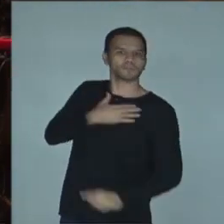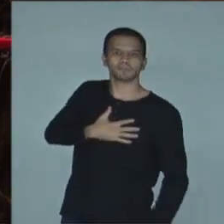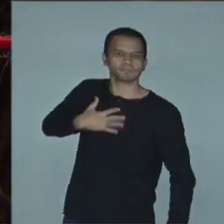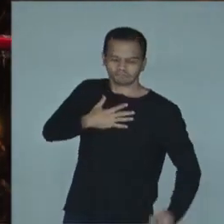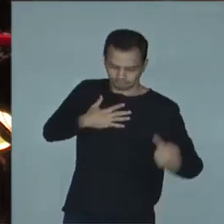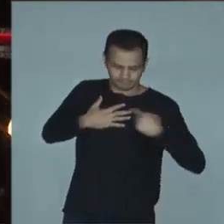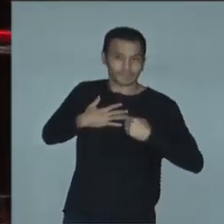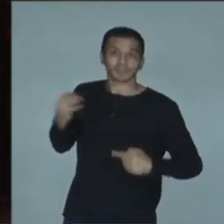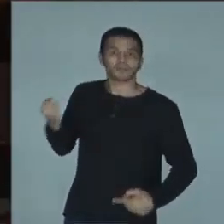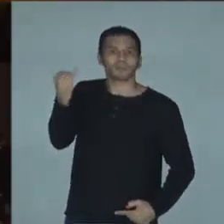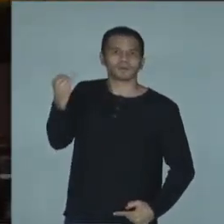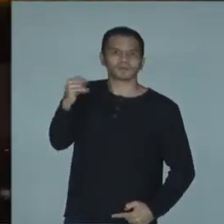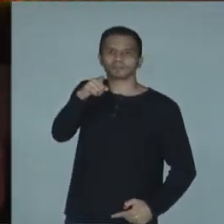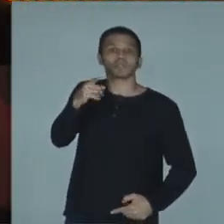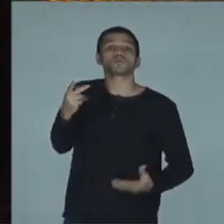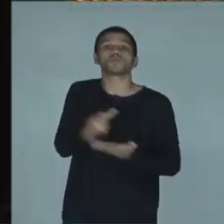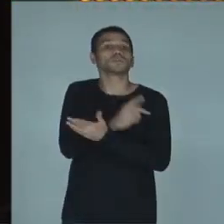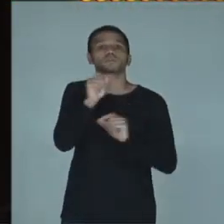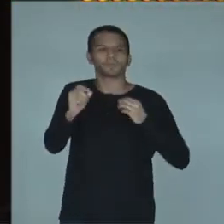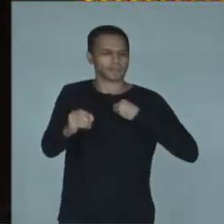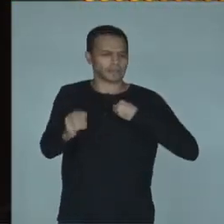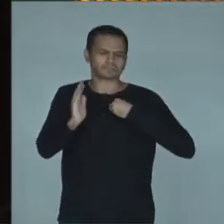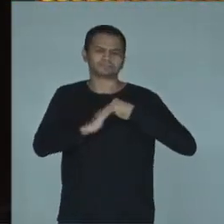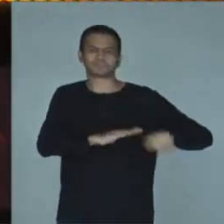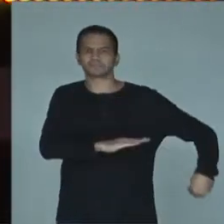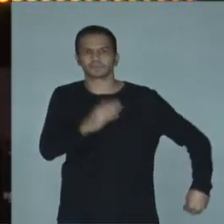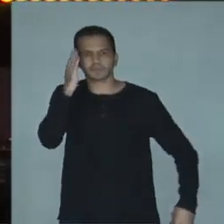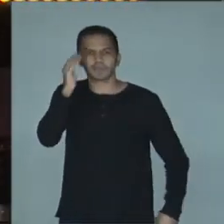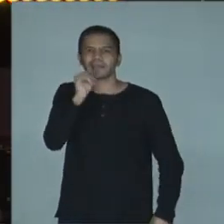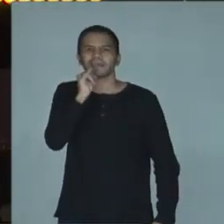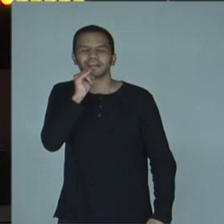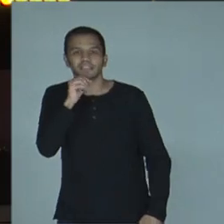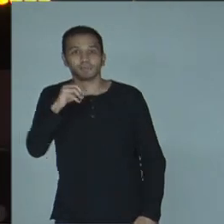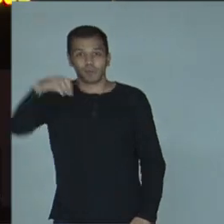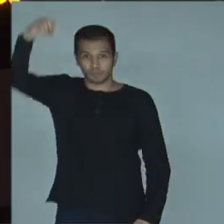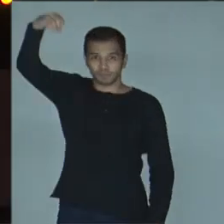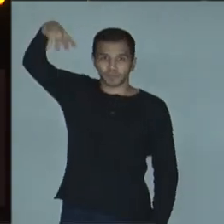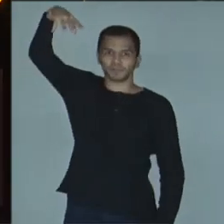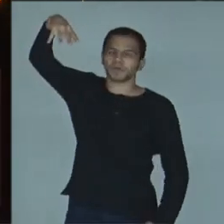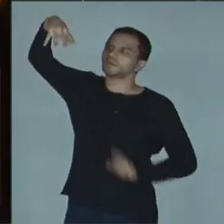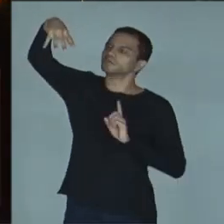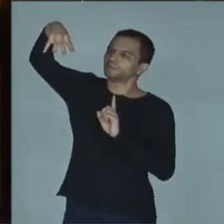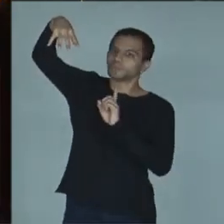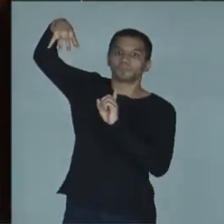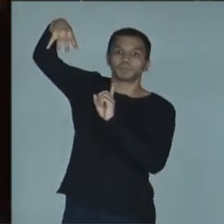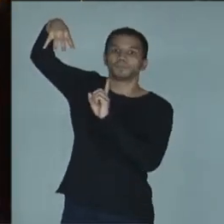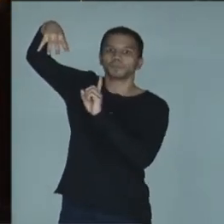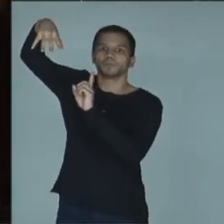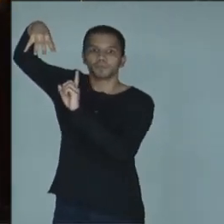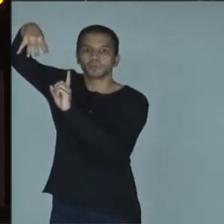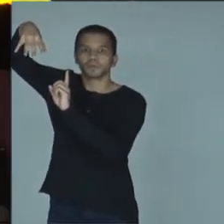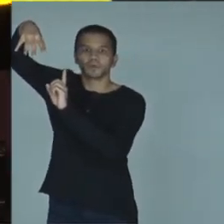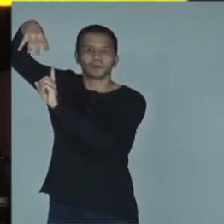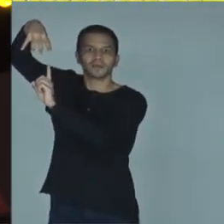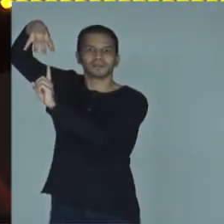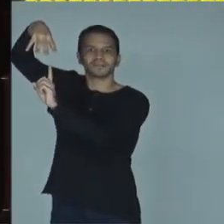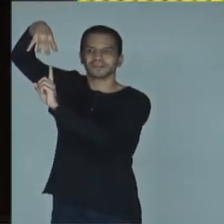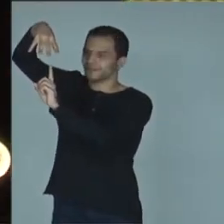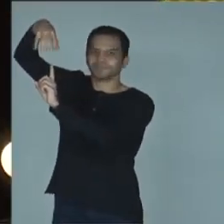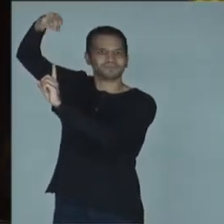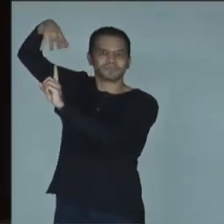faz com que você deixa o pecado Ei quando eu vejo uma lâmpada quanto mais eu vou para luz mas as trevas me deixan